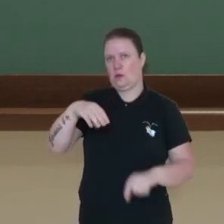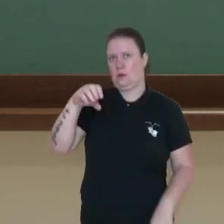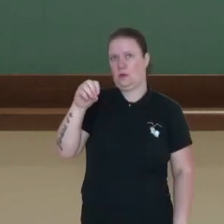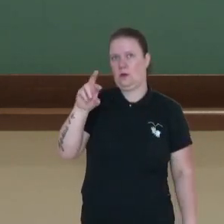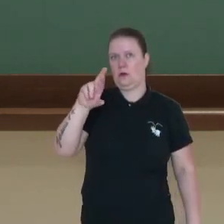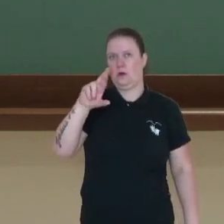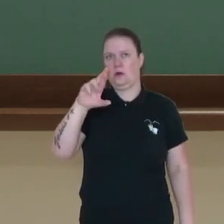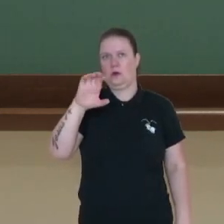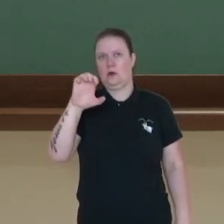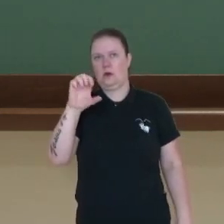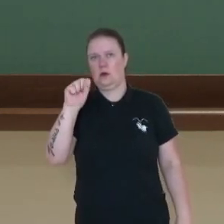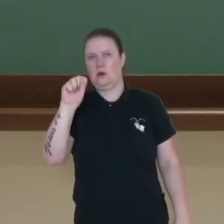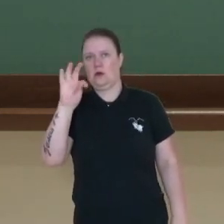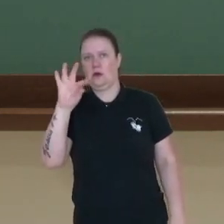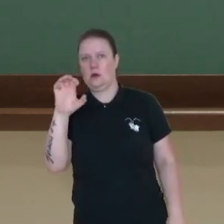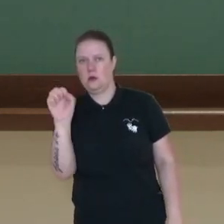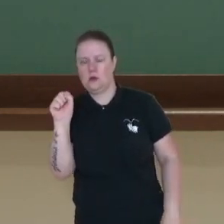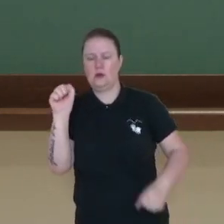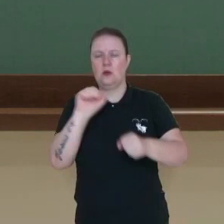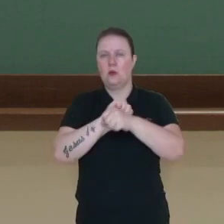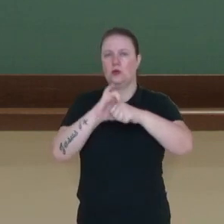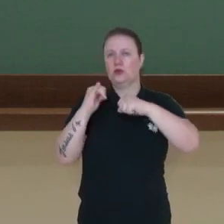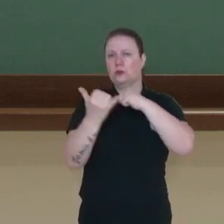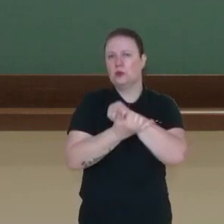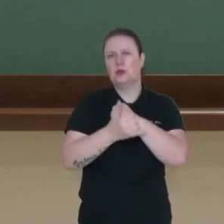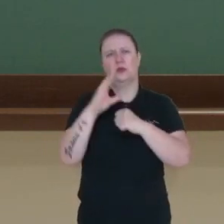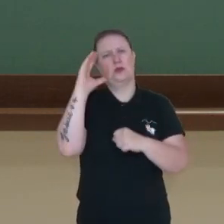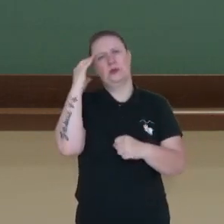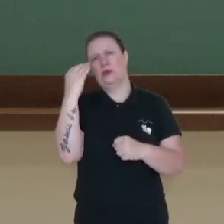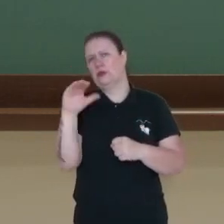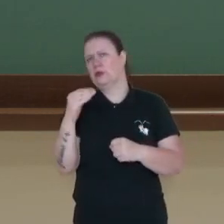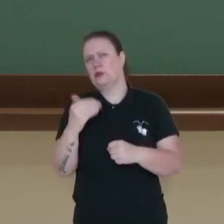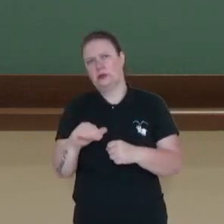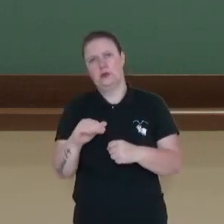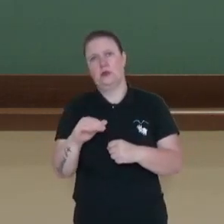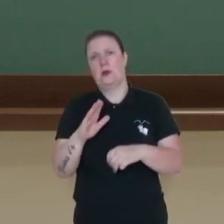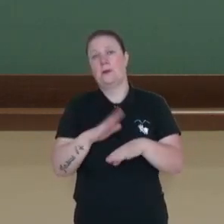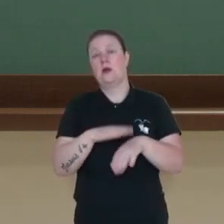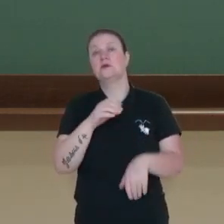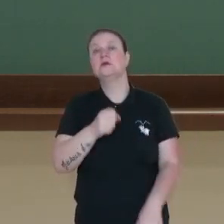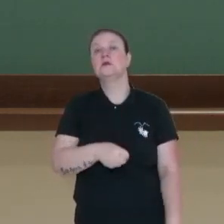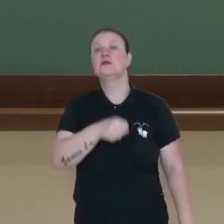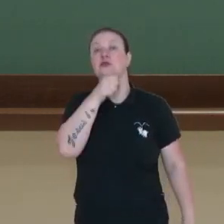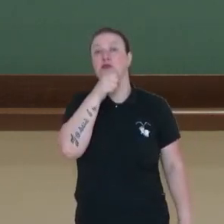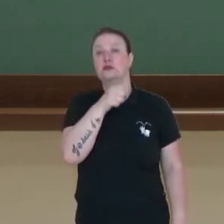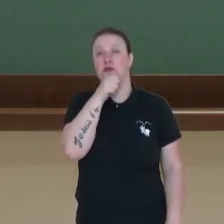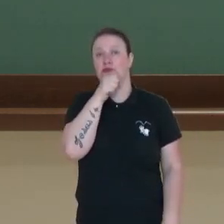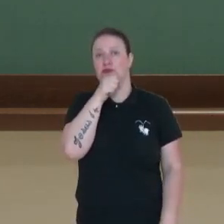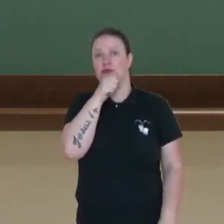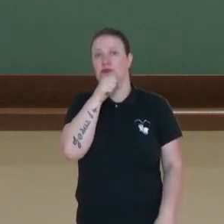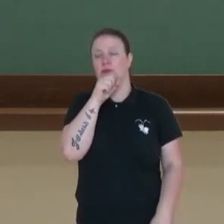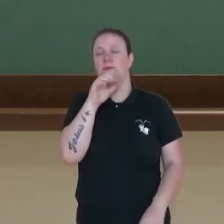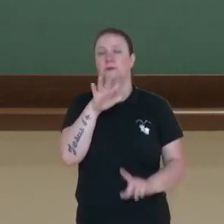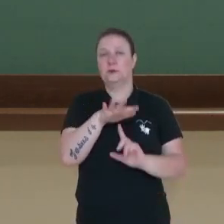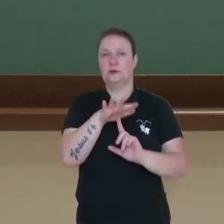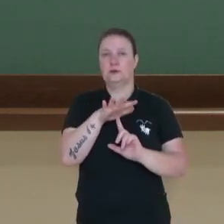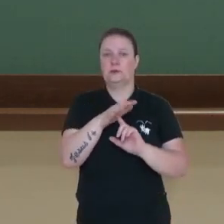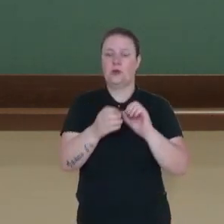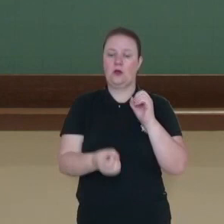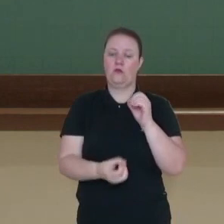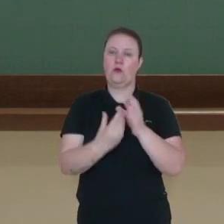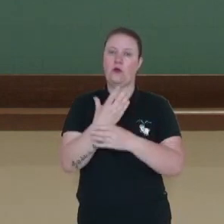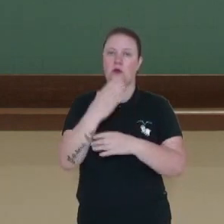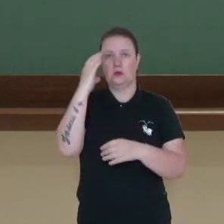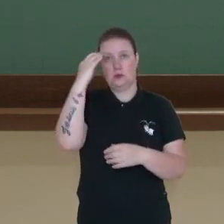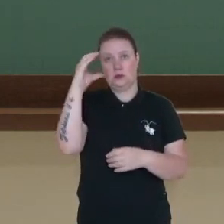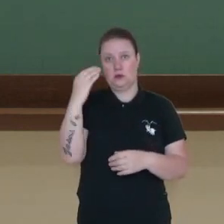Antonina, São José dos Pinhais, Curitiba e algumas das cidades mais antigas, né? A fundação de Curitiba data